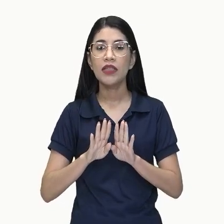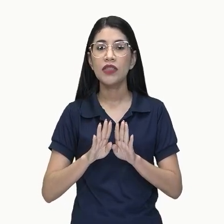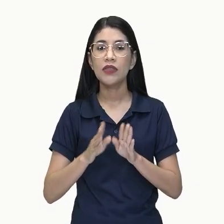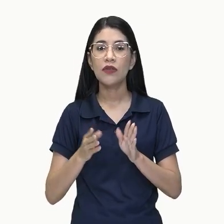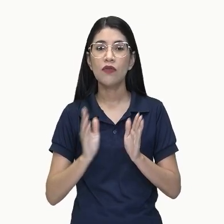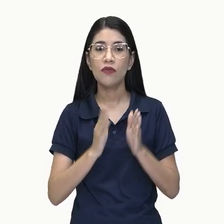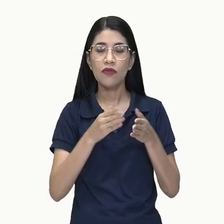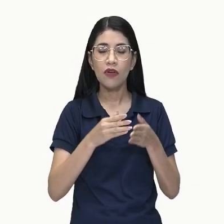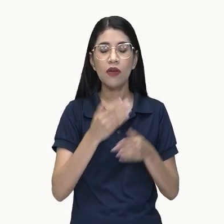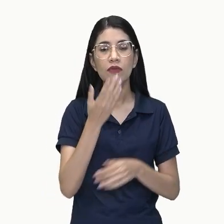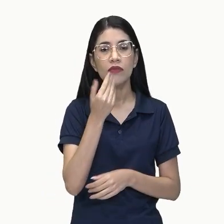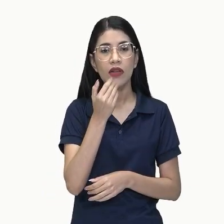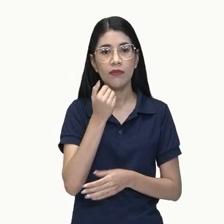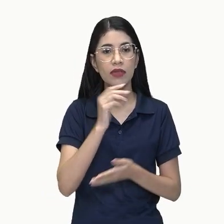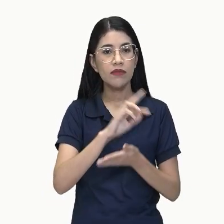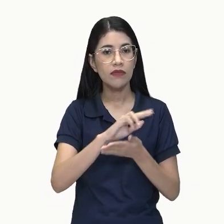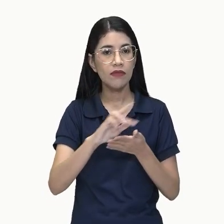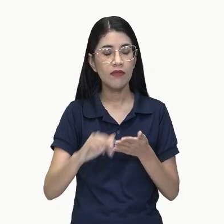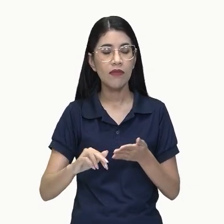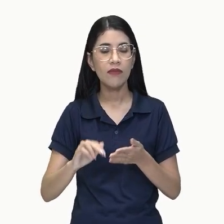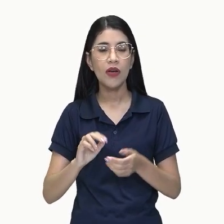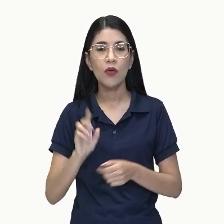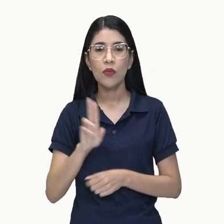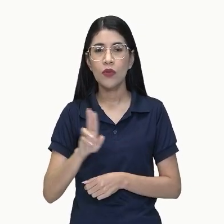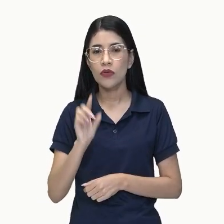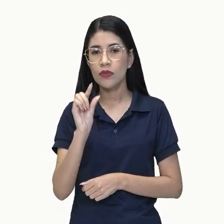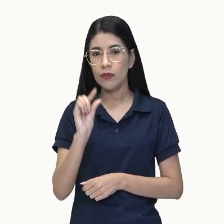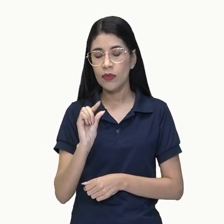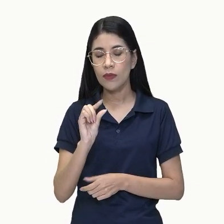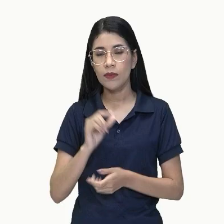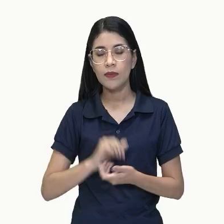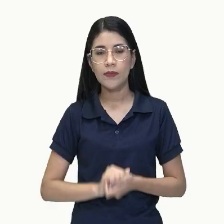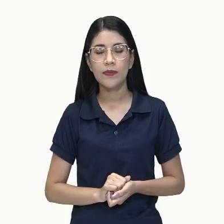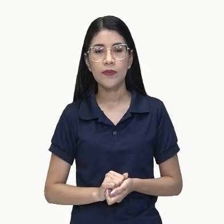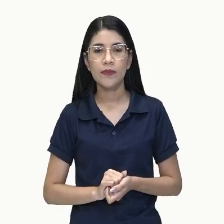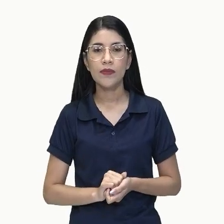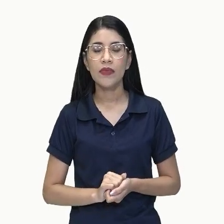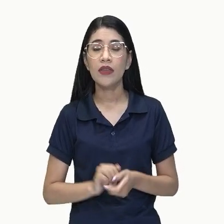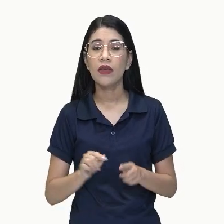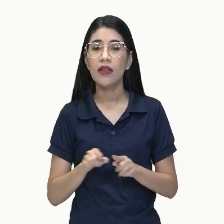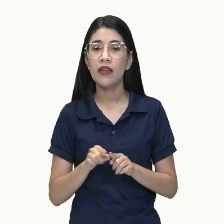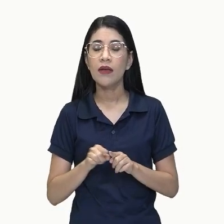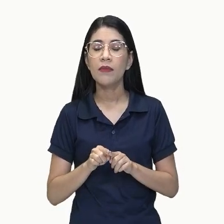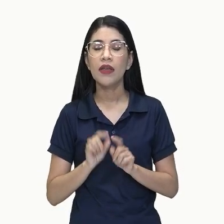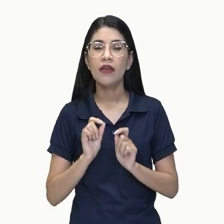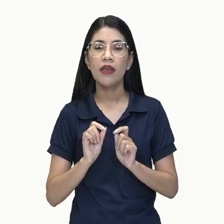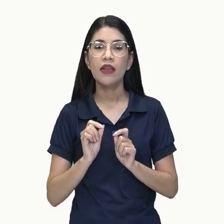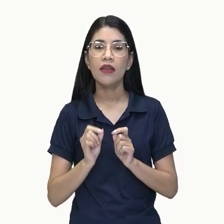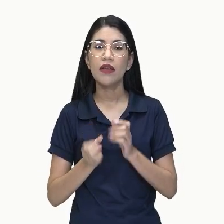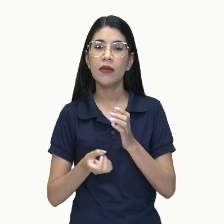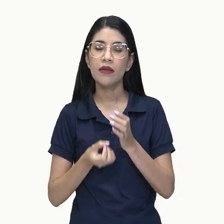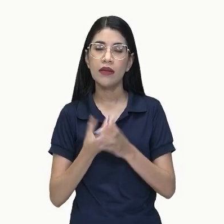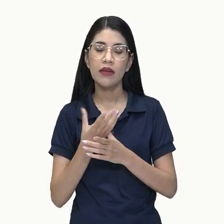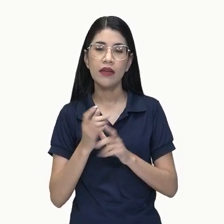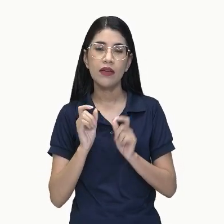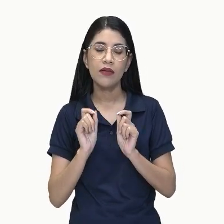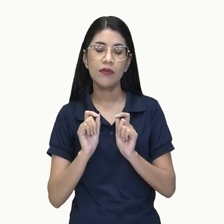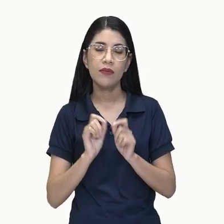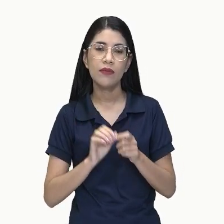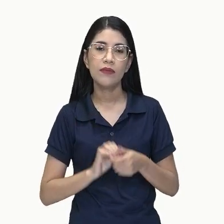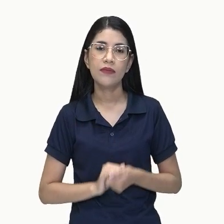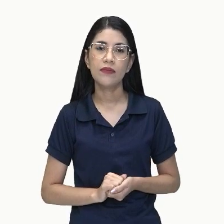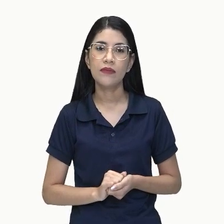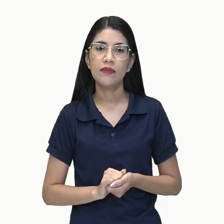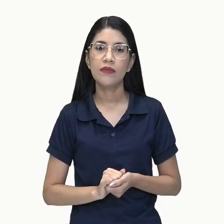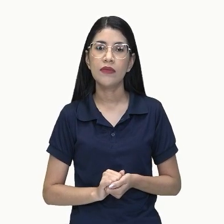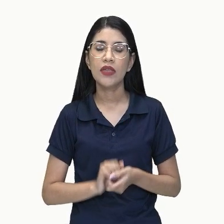alimentos, lógico que em baixa concentração, e também faz parte da formulação